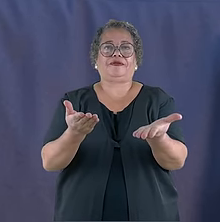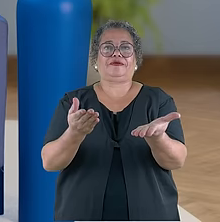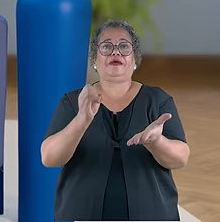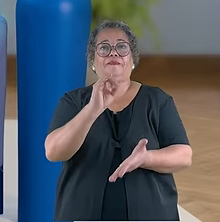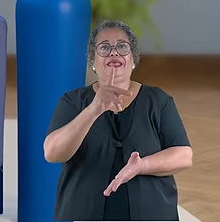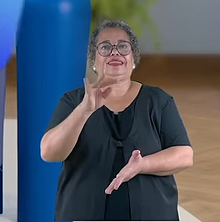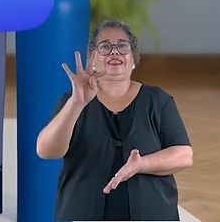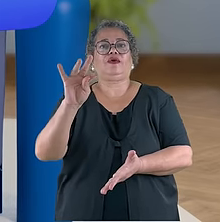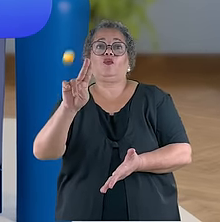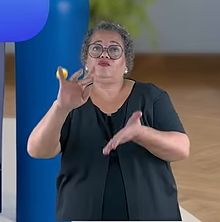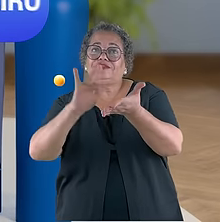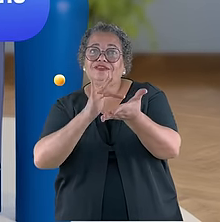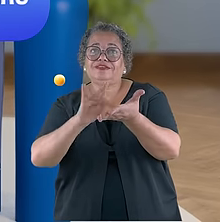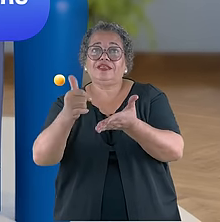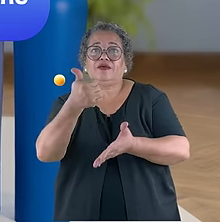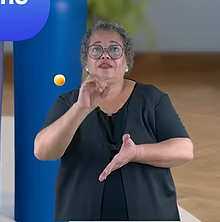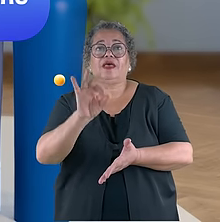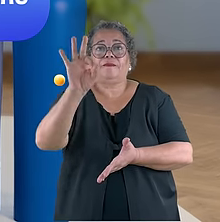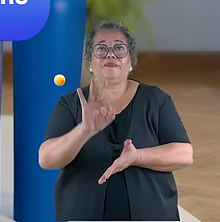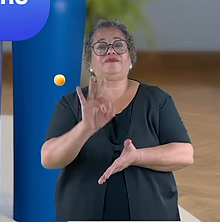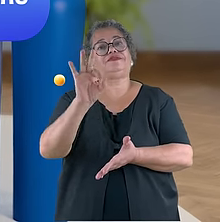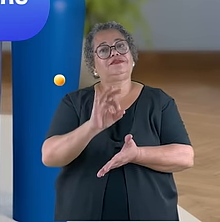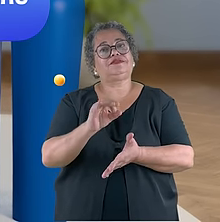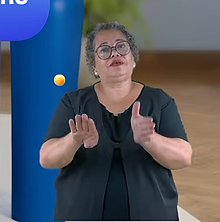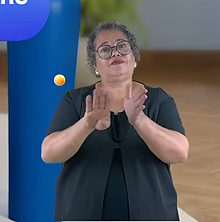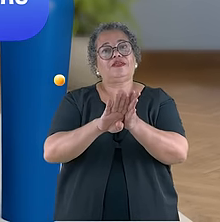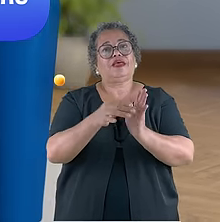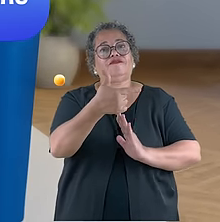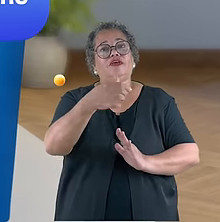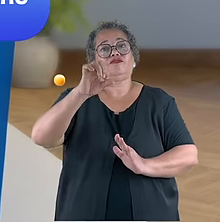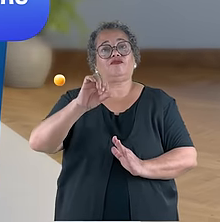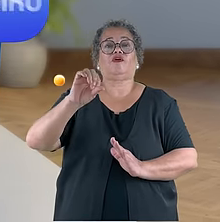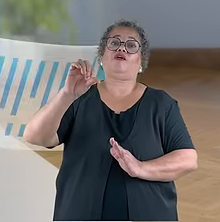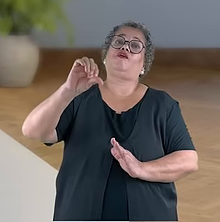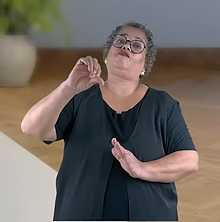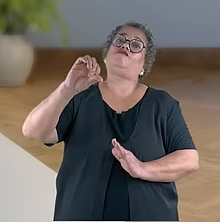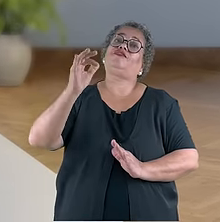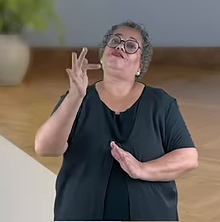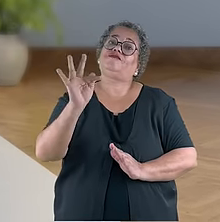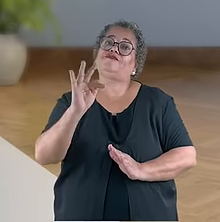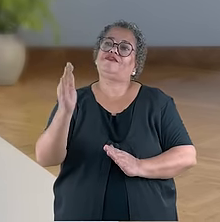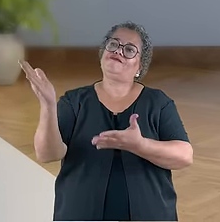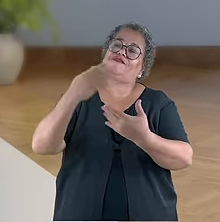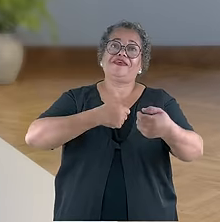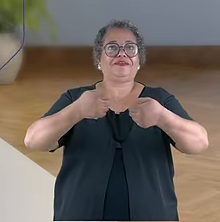agora. IPTU digital com 10% é só até 29 de fevereiro. E aí, bora economizar?